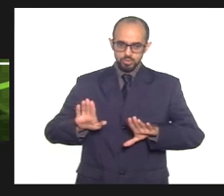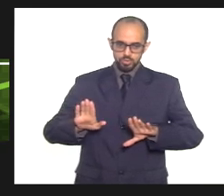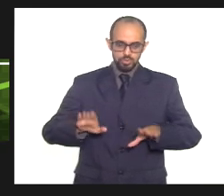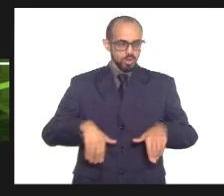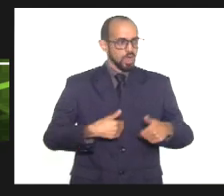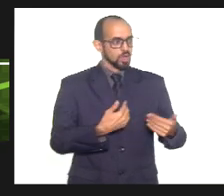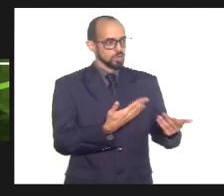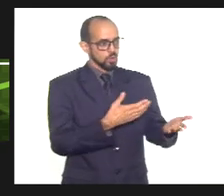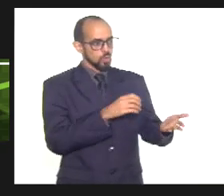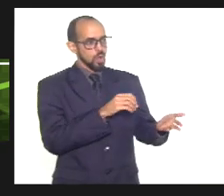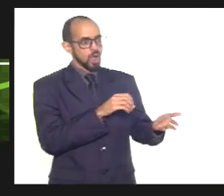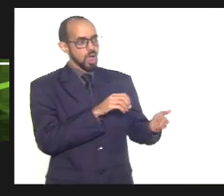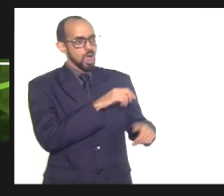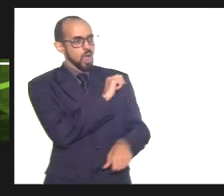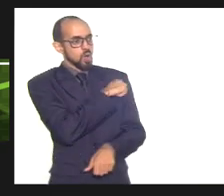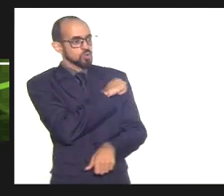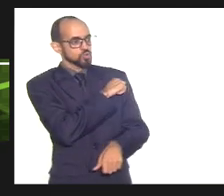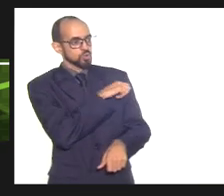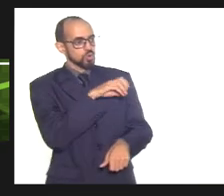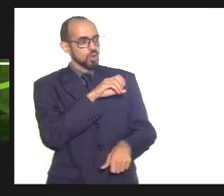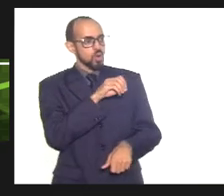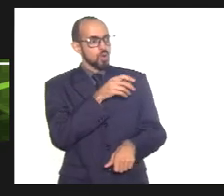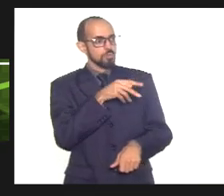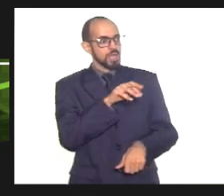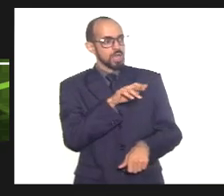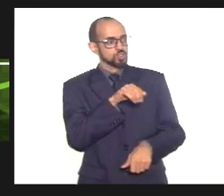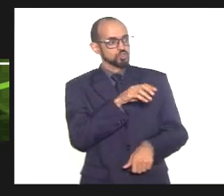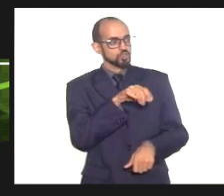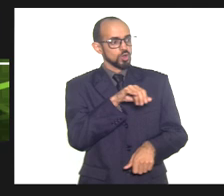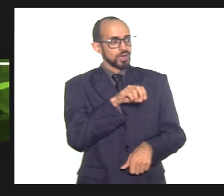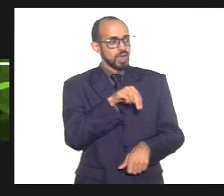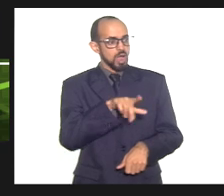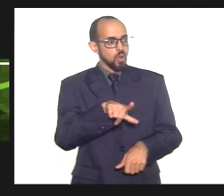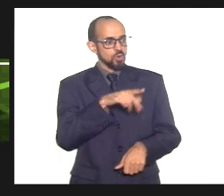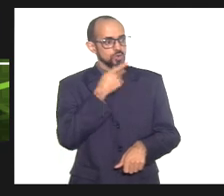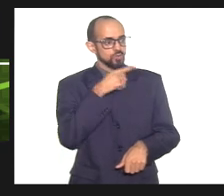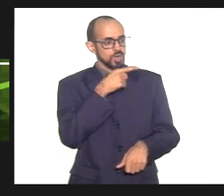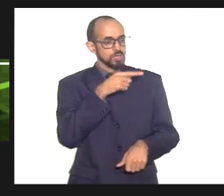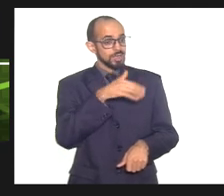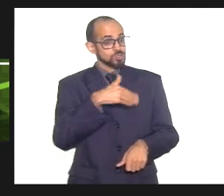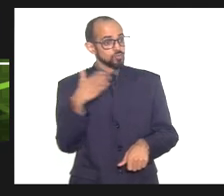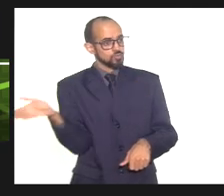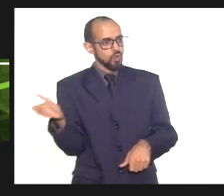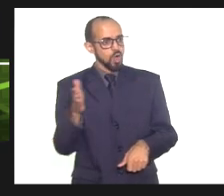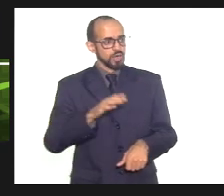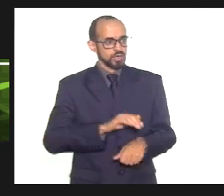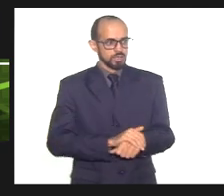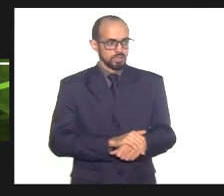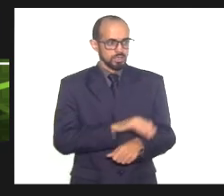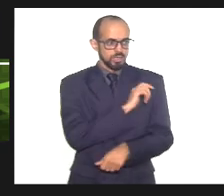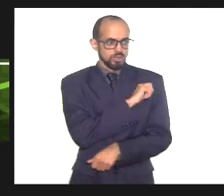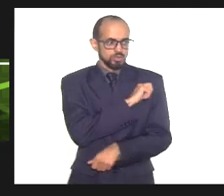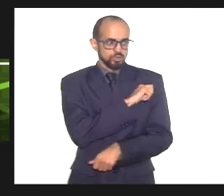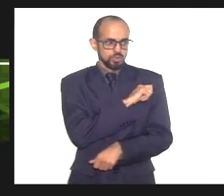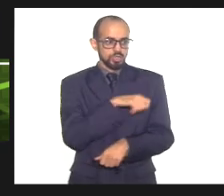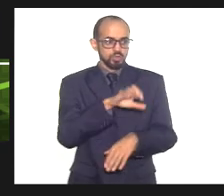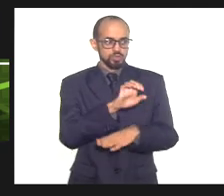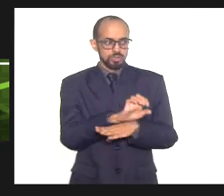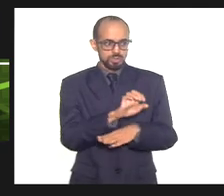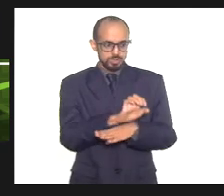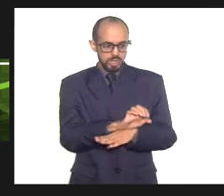Operacional que eu estou falando é auditoria externa, é auditoria dos interessados, dos estados,